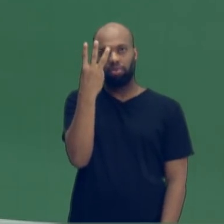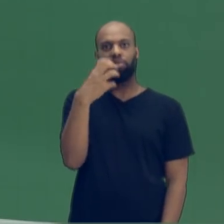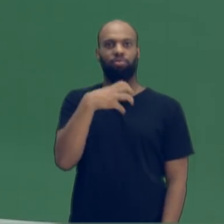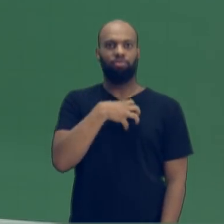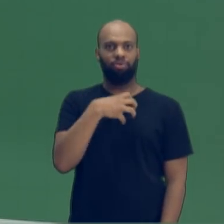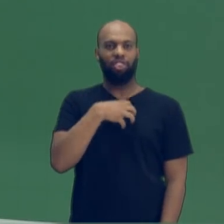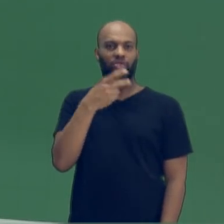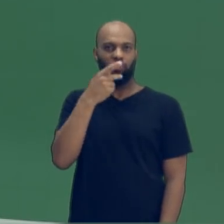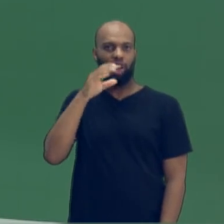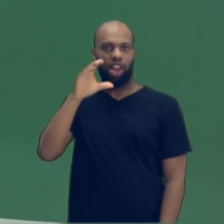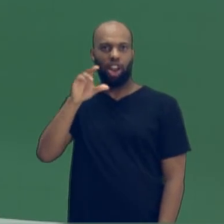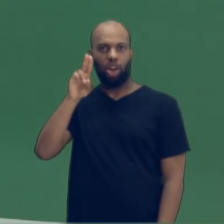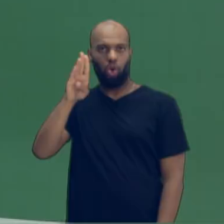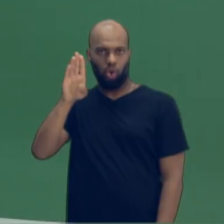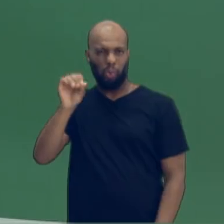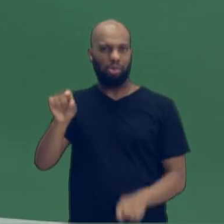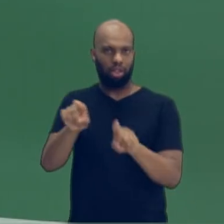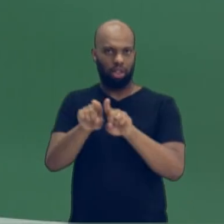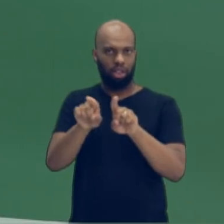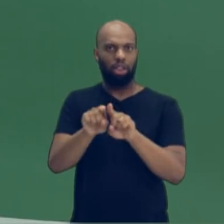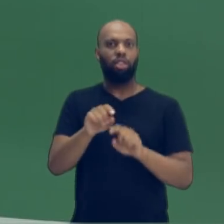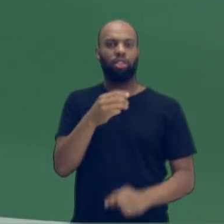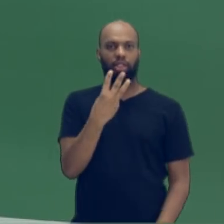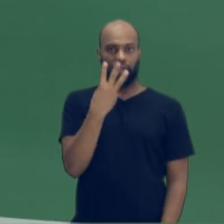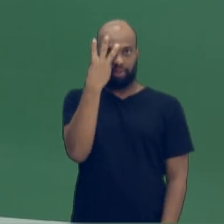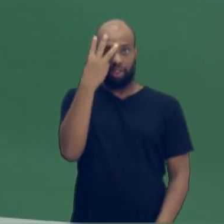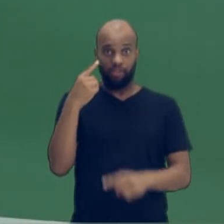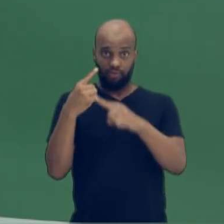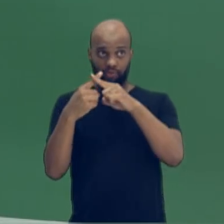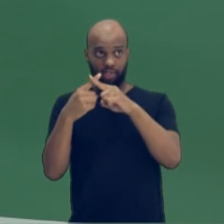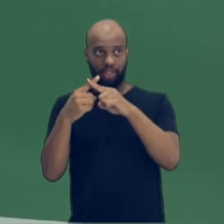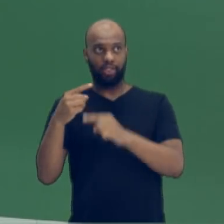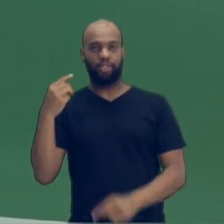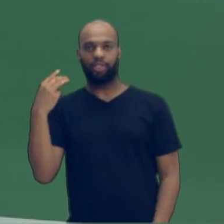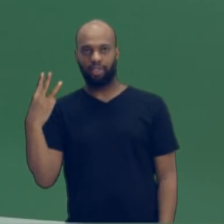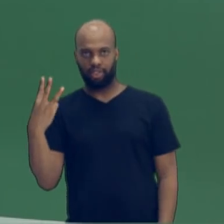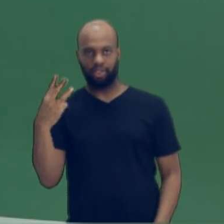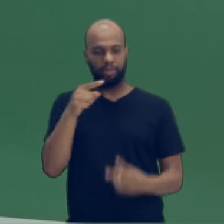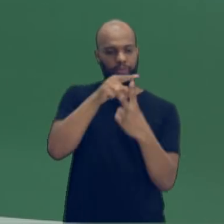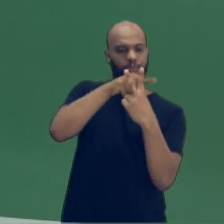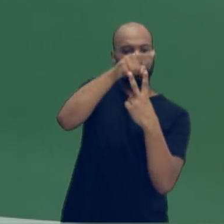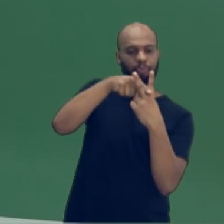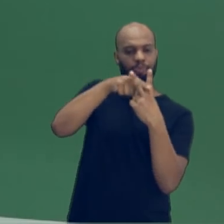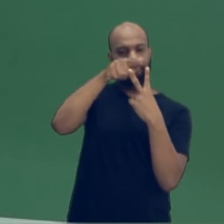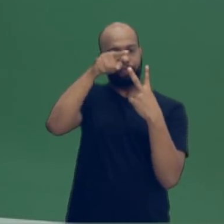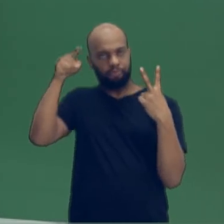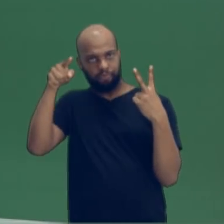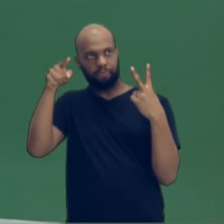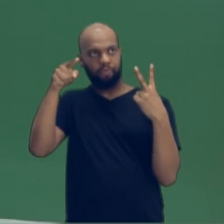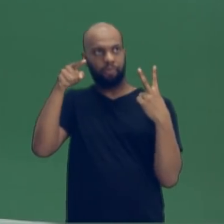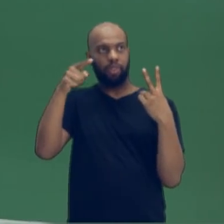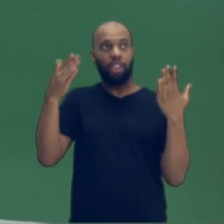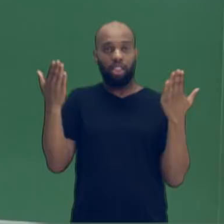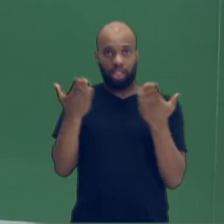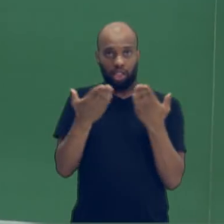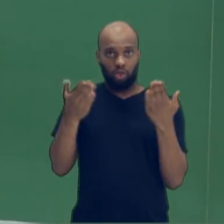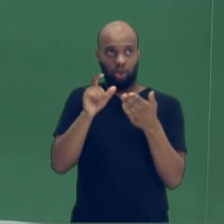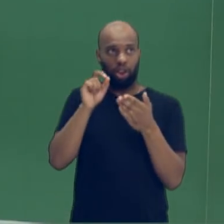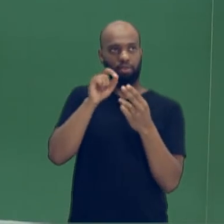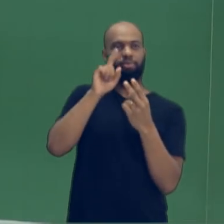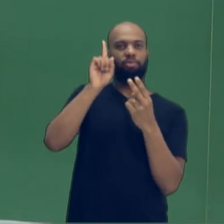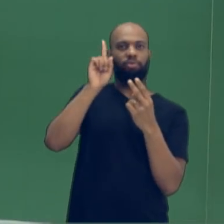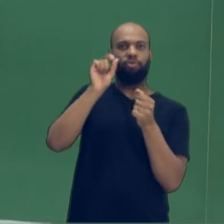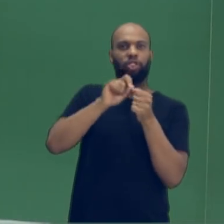de fazer essa representação também, vezes 3. Nesse caso, raiz cúbica